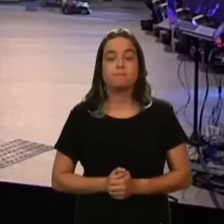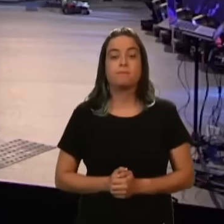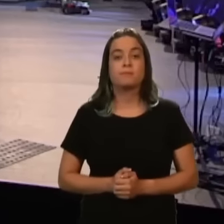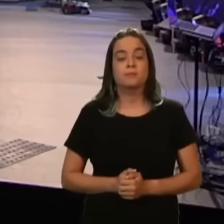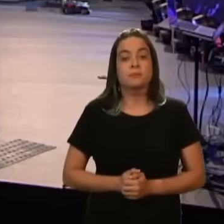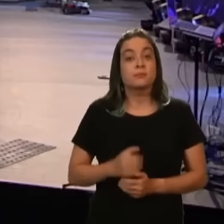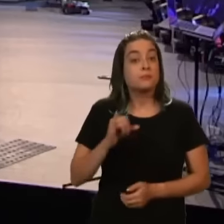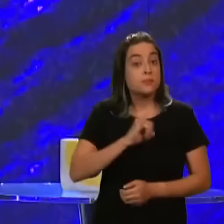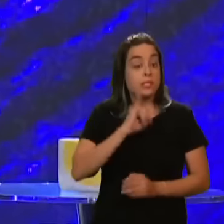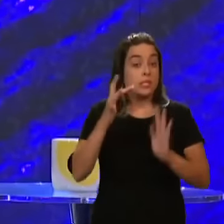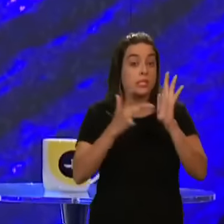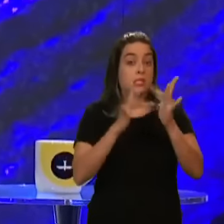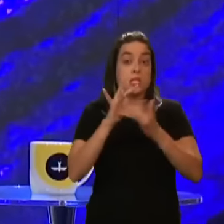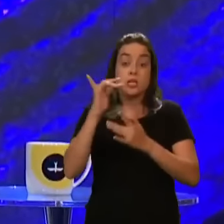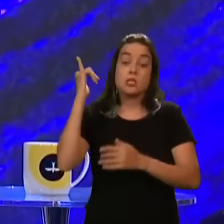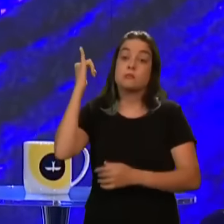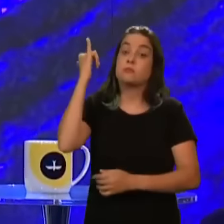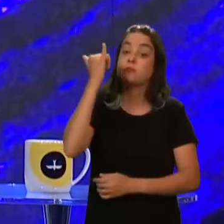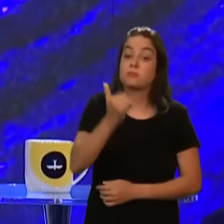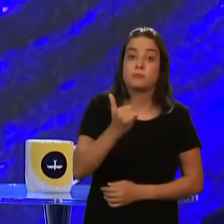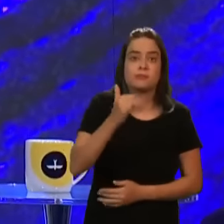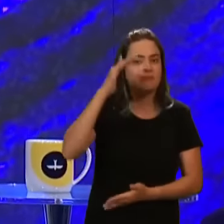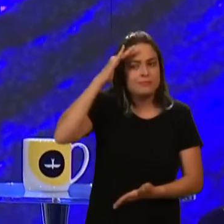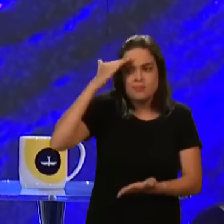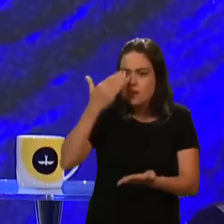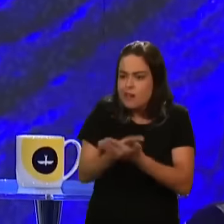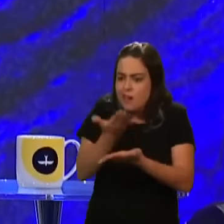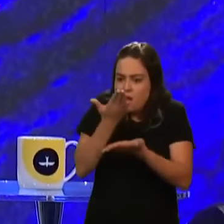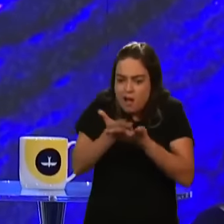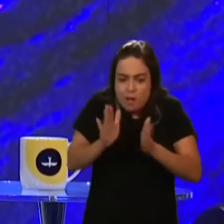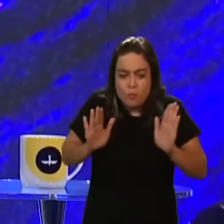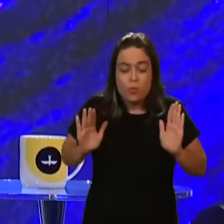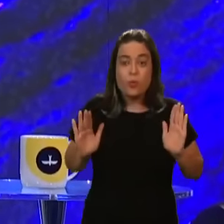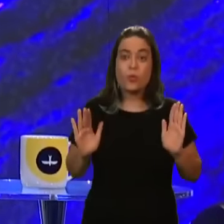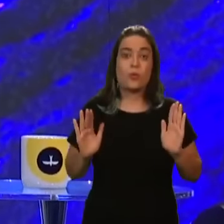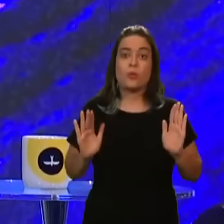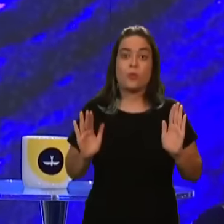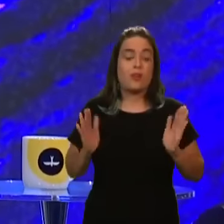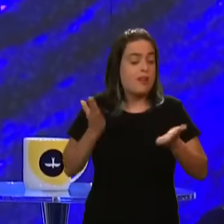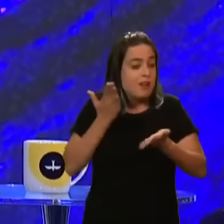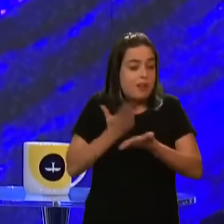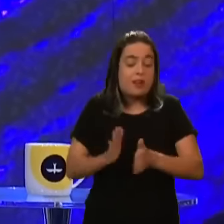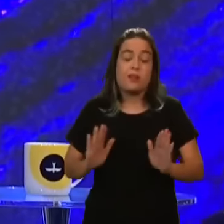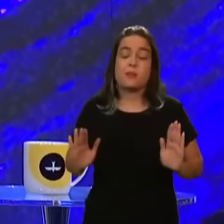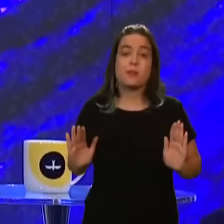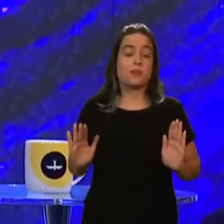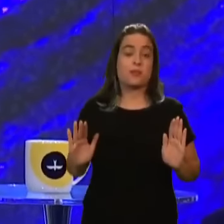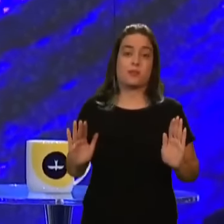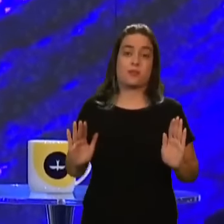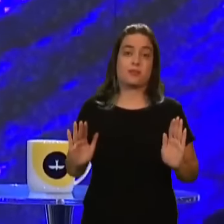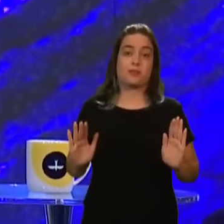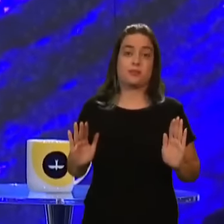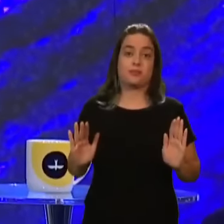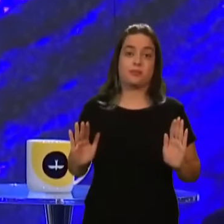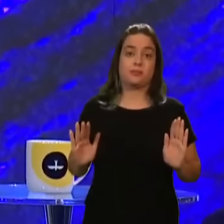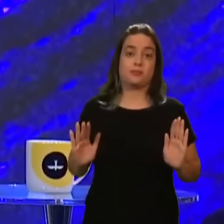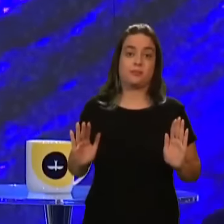Se ele falou, nós cremos, ponto final. Ponto final!